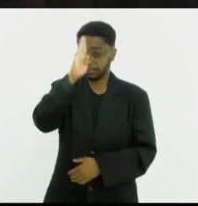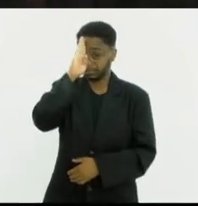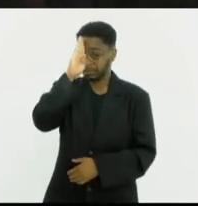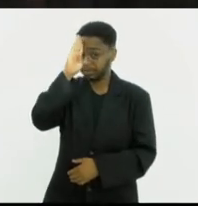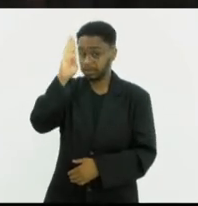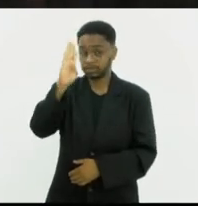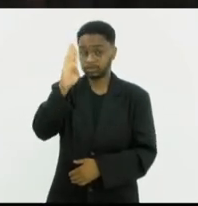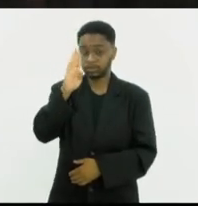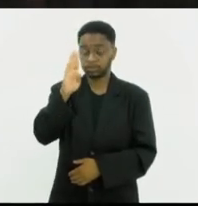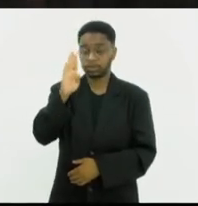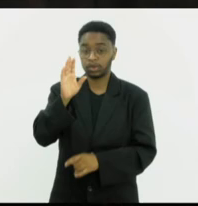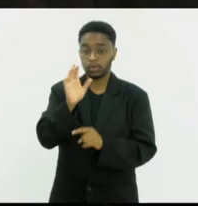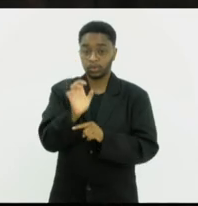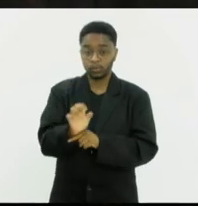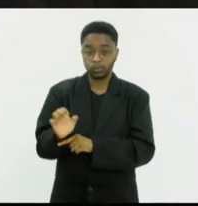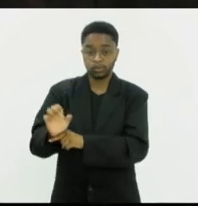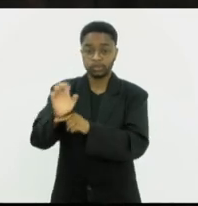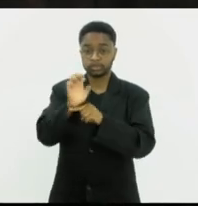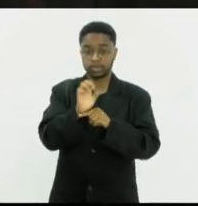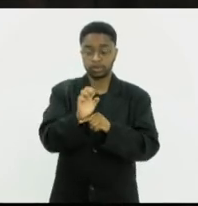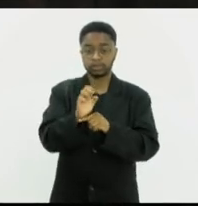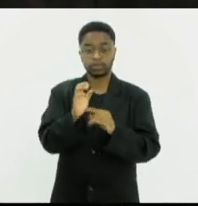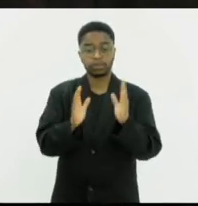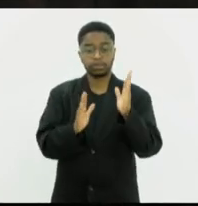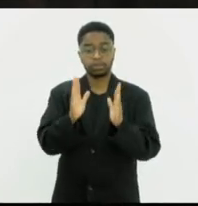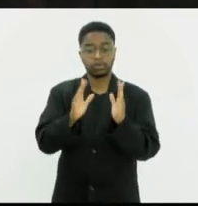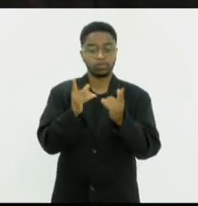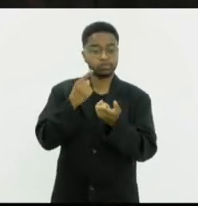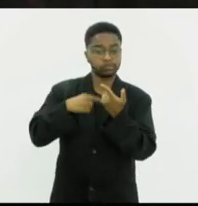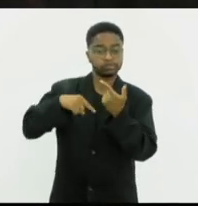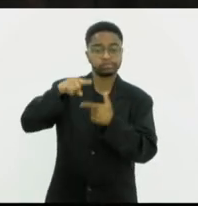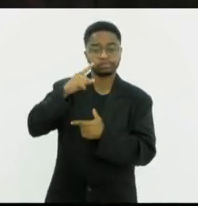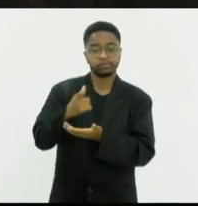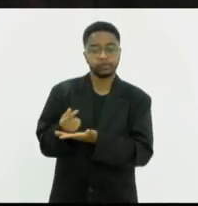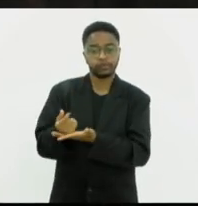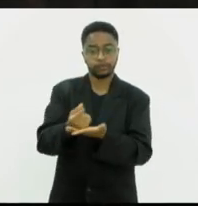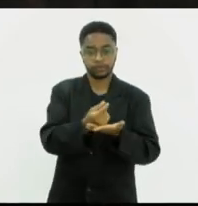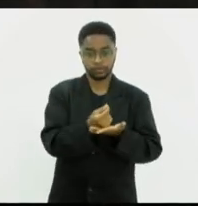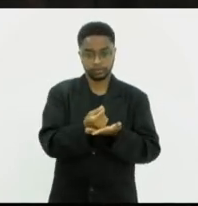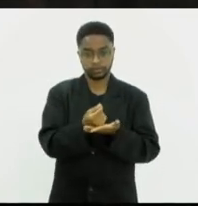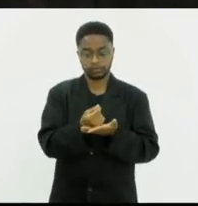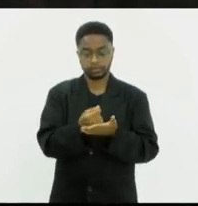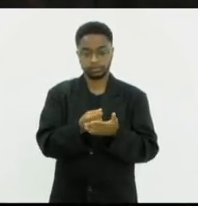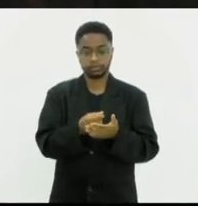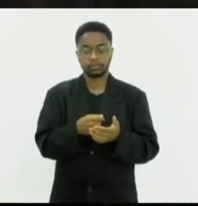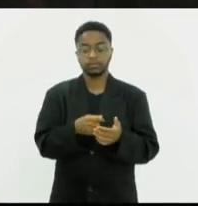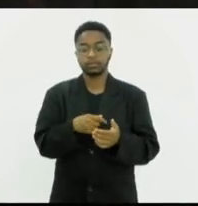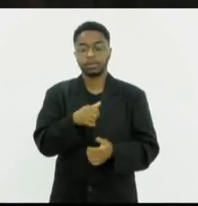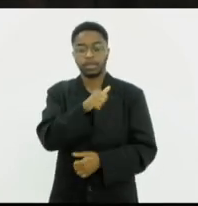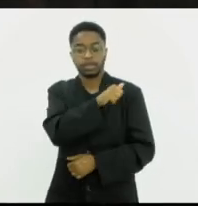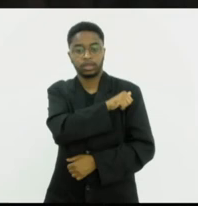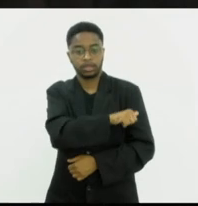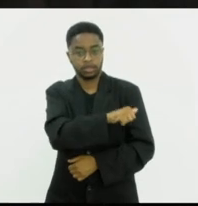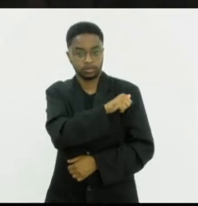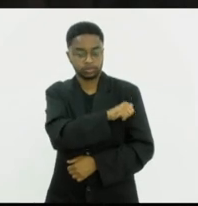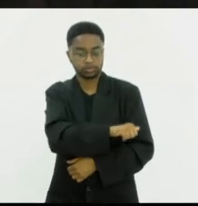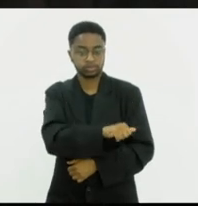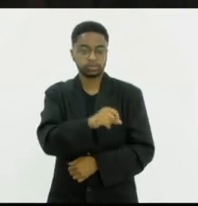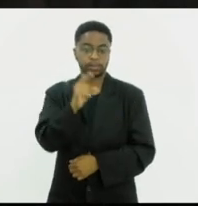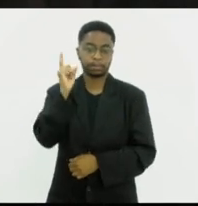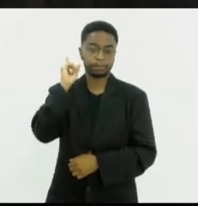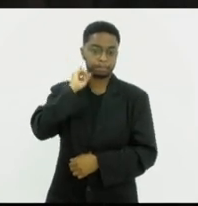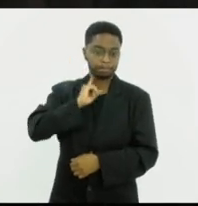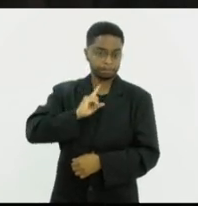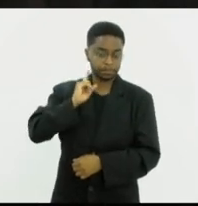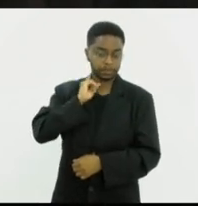principalmente dois estados que estão em regime de recuperação fiscal: Rio de Janeiro, Minas